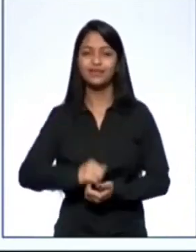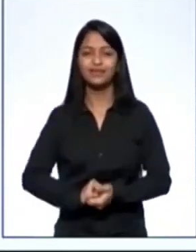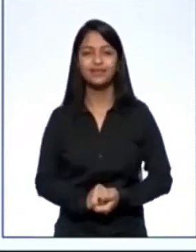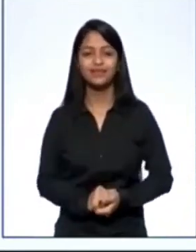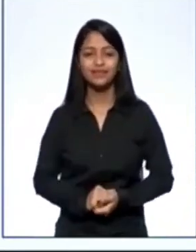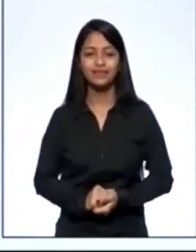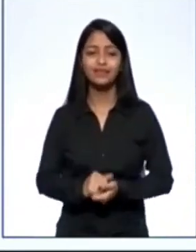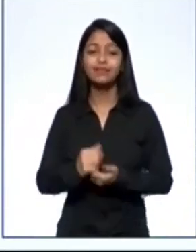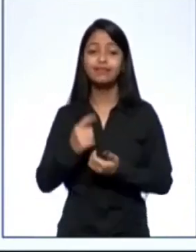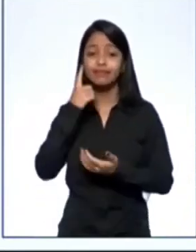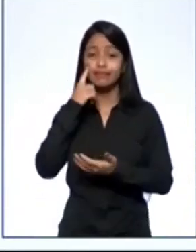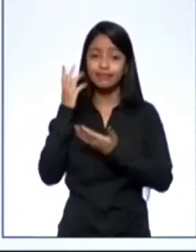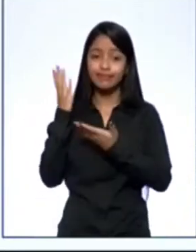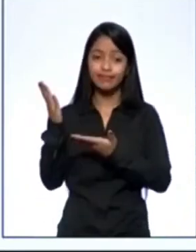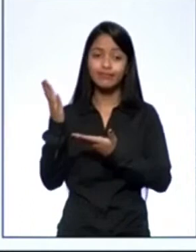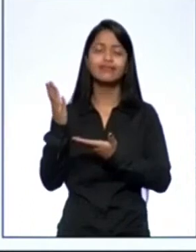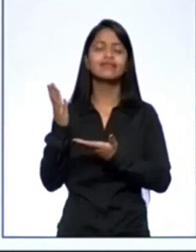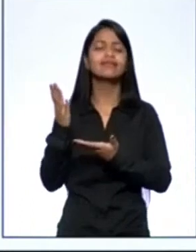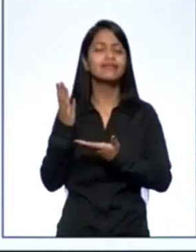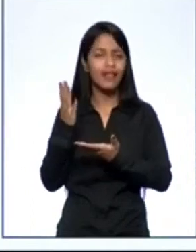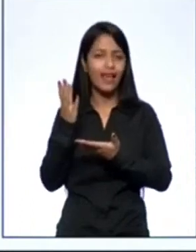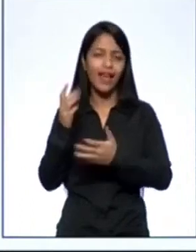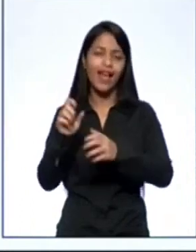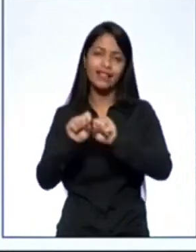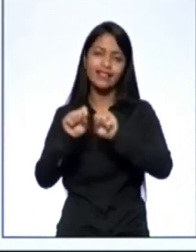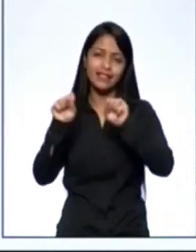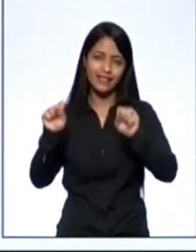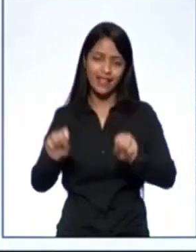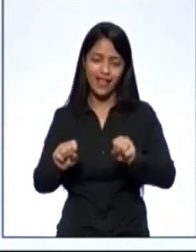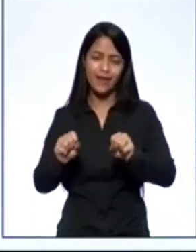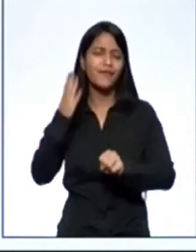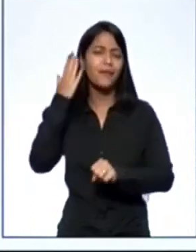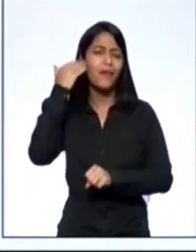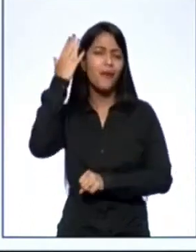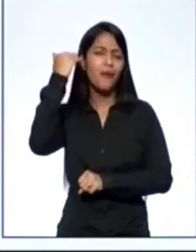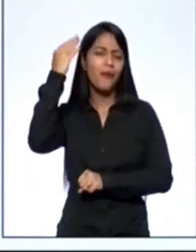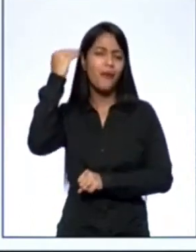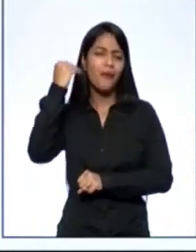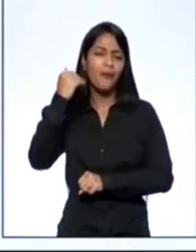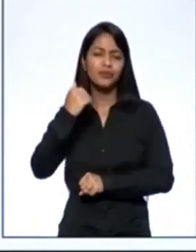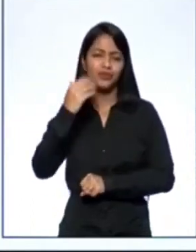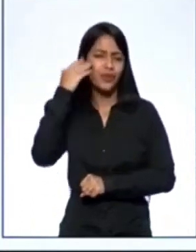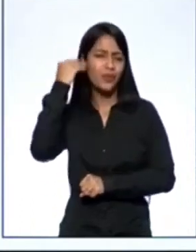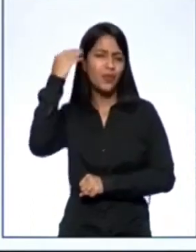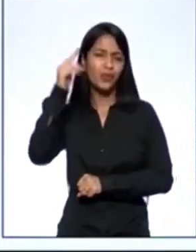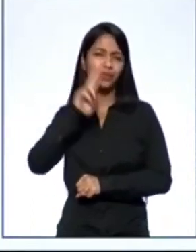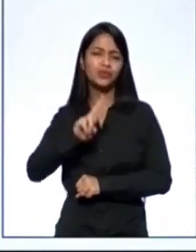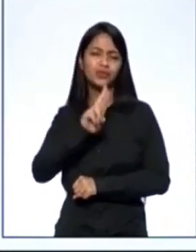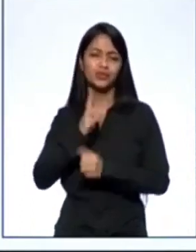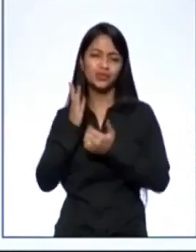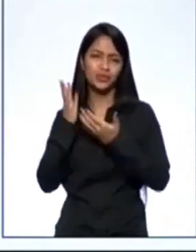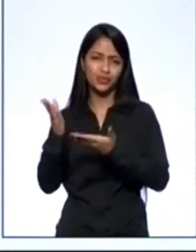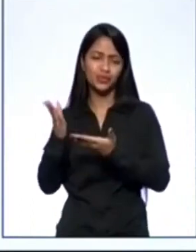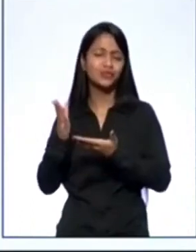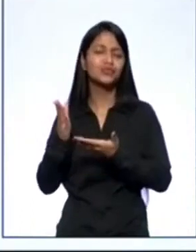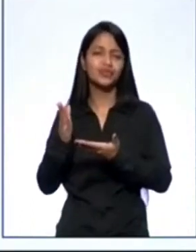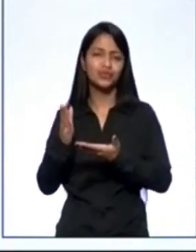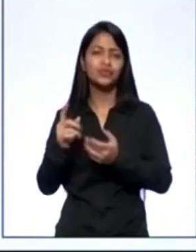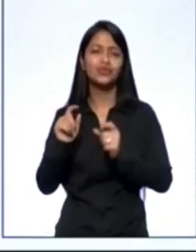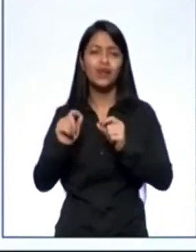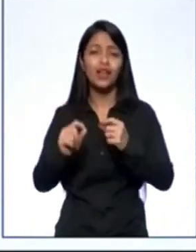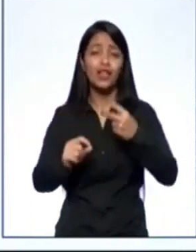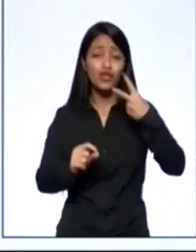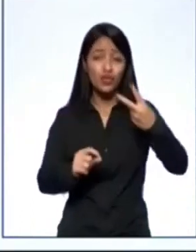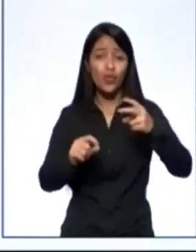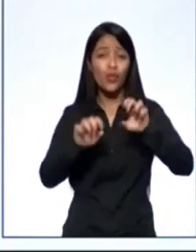Esse é o famoso sistema minha dois por dois que são duas